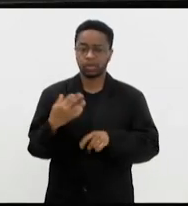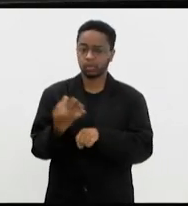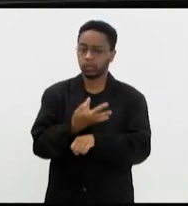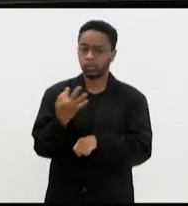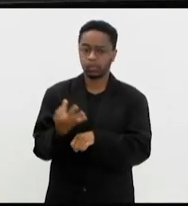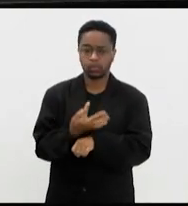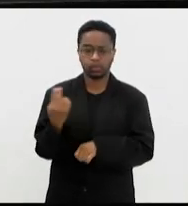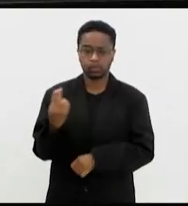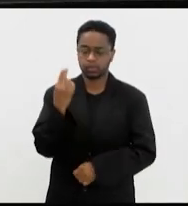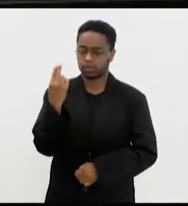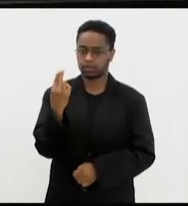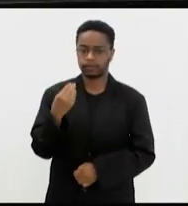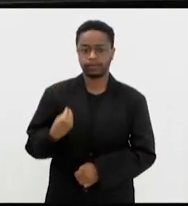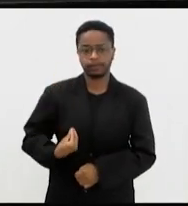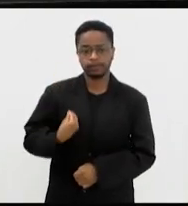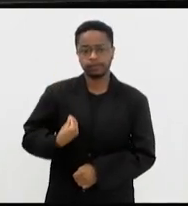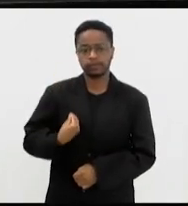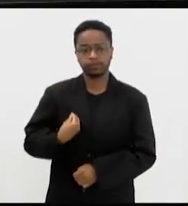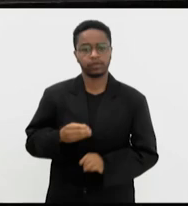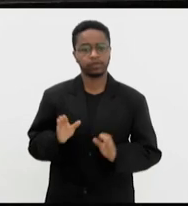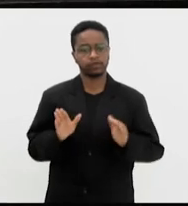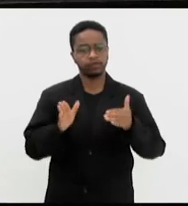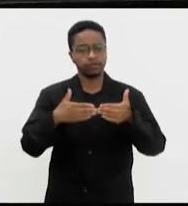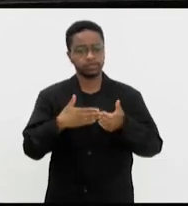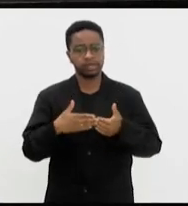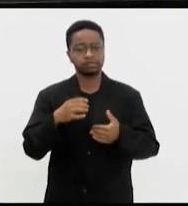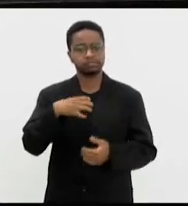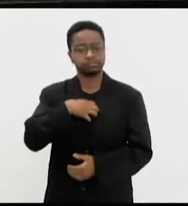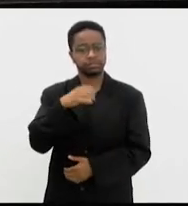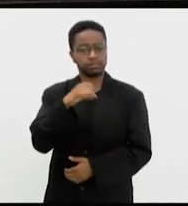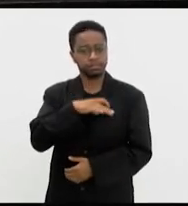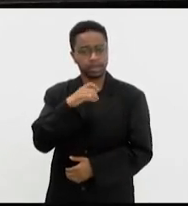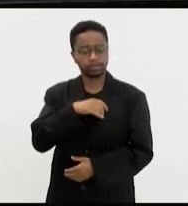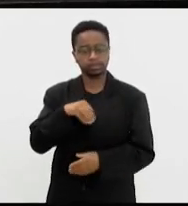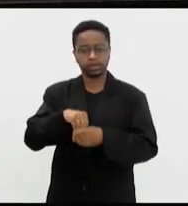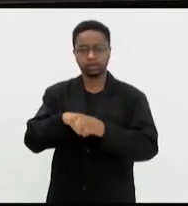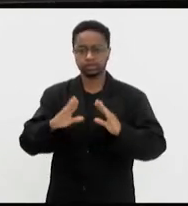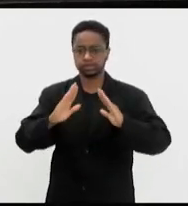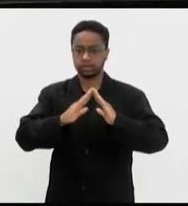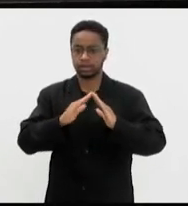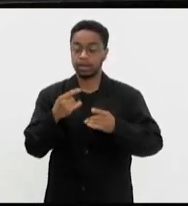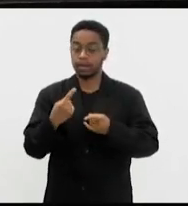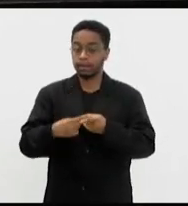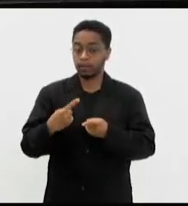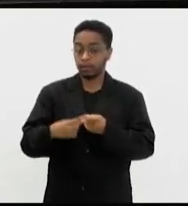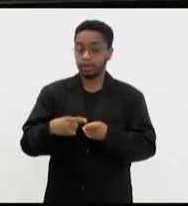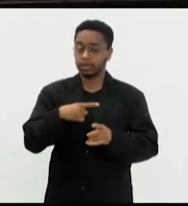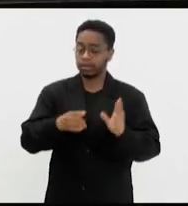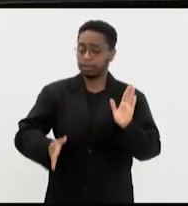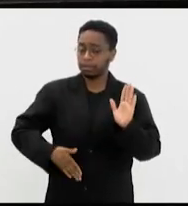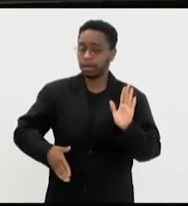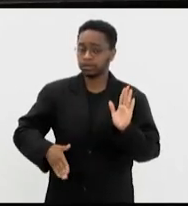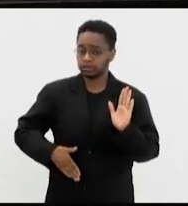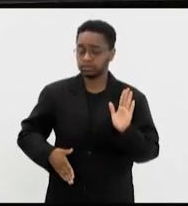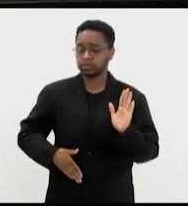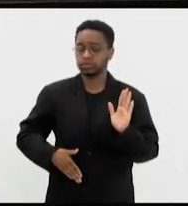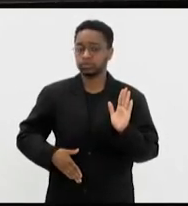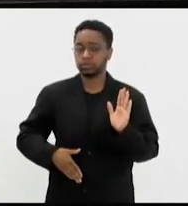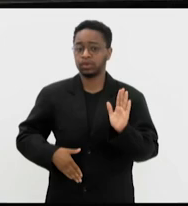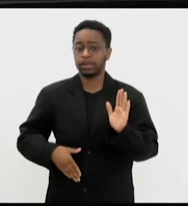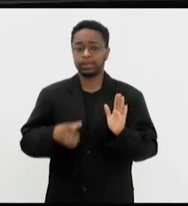mais viverem trancadas com medo dentro de suas residências porque criminosos estão cheios